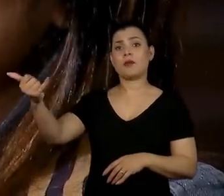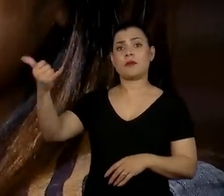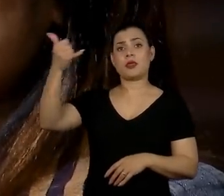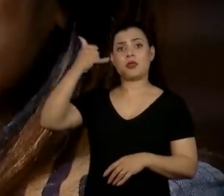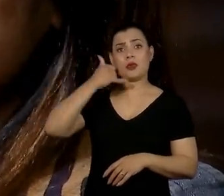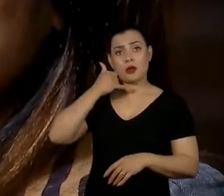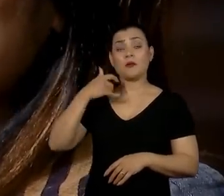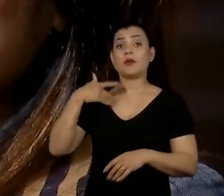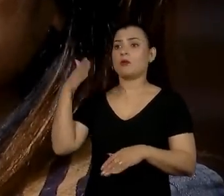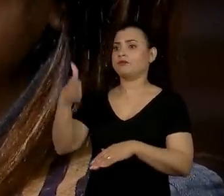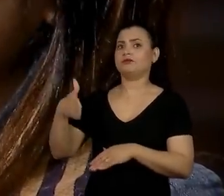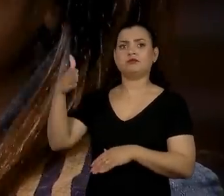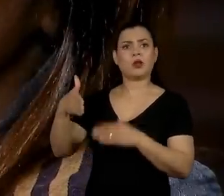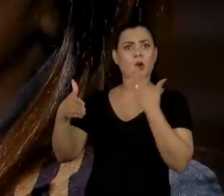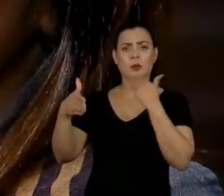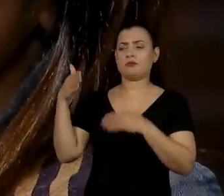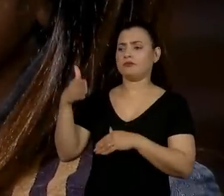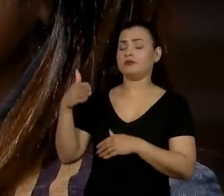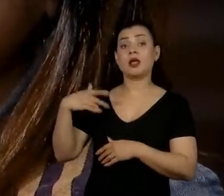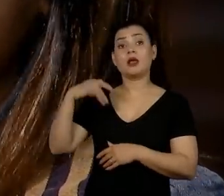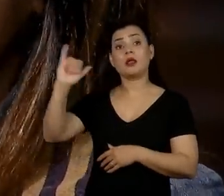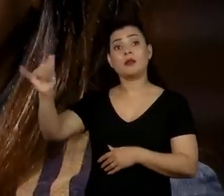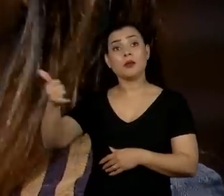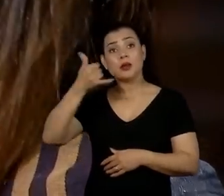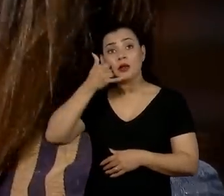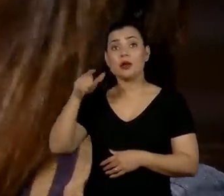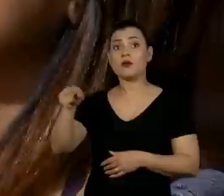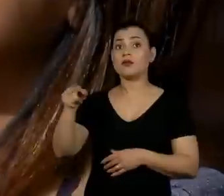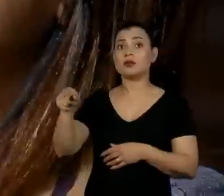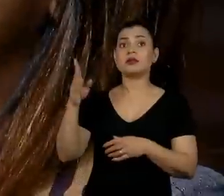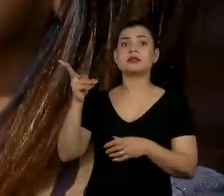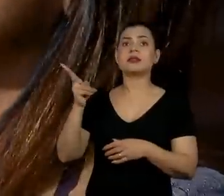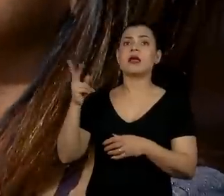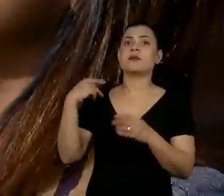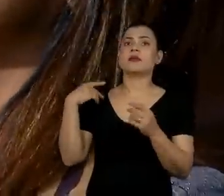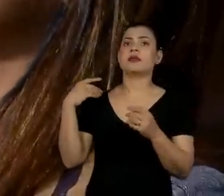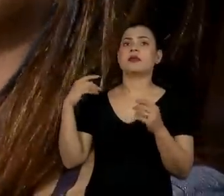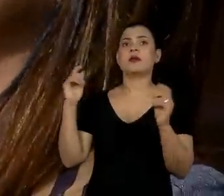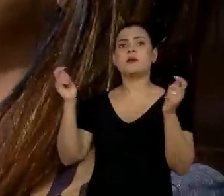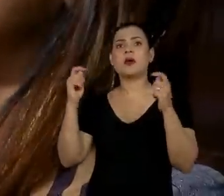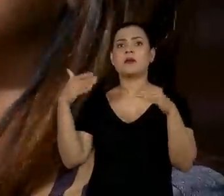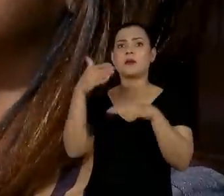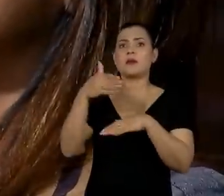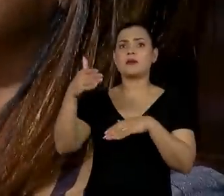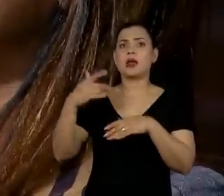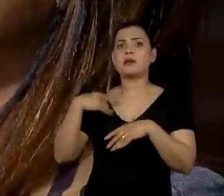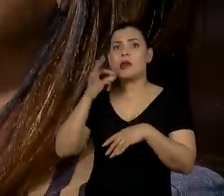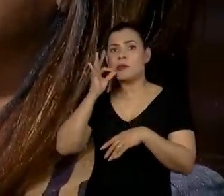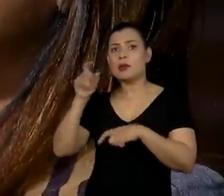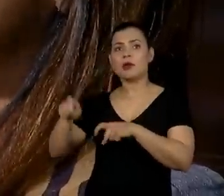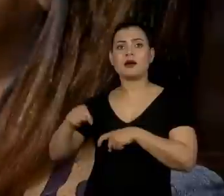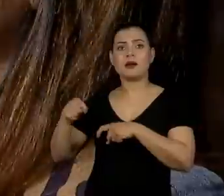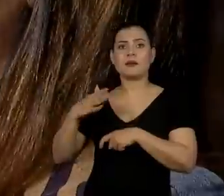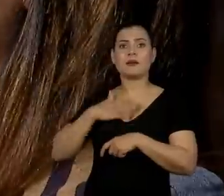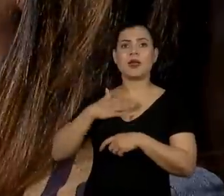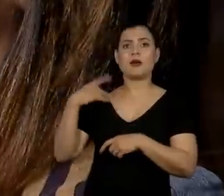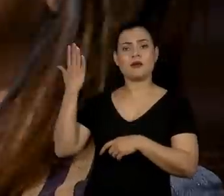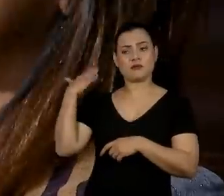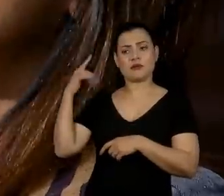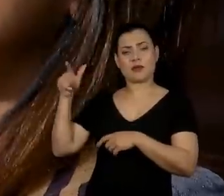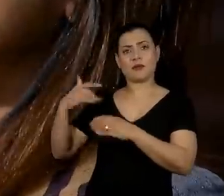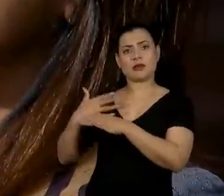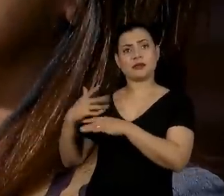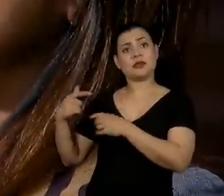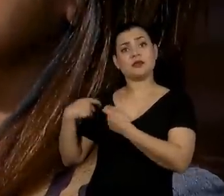eu ia muito lá comer e aí onde ele me ligou eu falei Ah você que anda muito na night então eu tô com uns caipira amigo meu lá de Rio